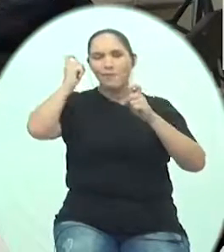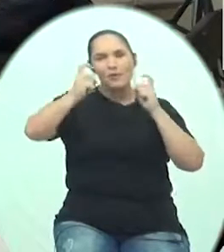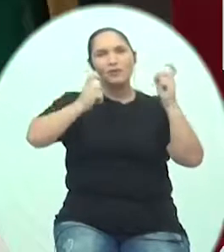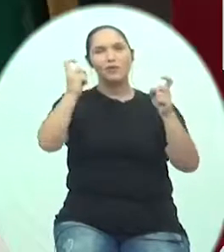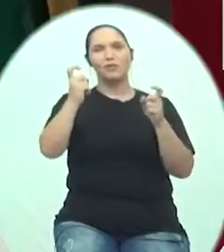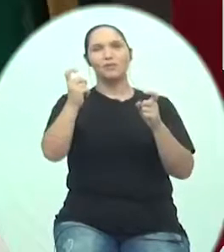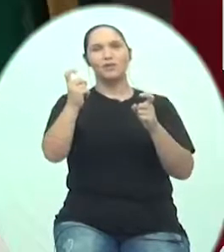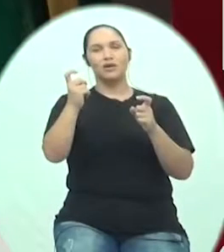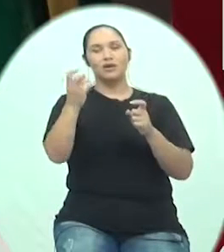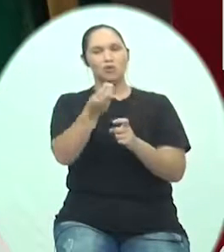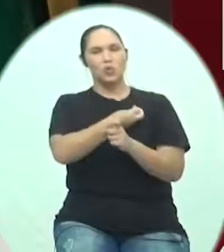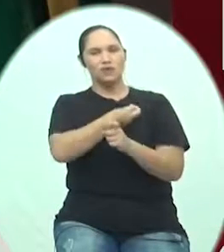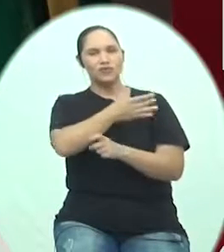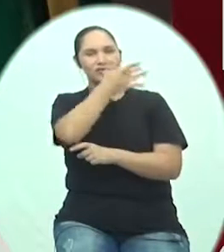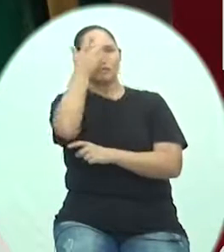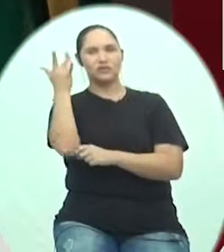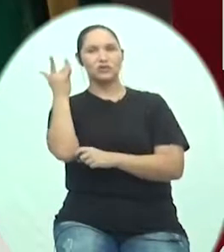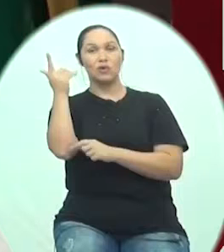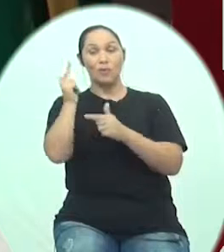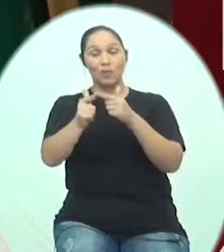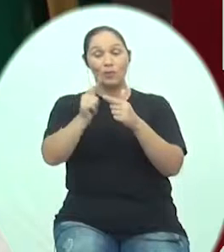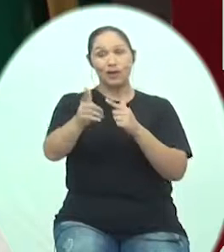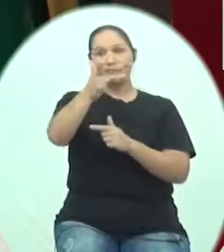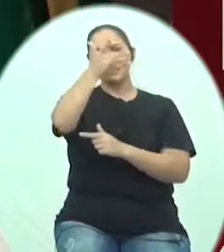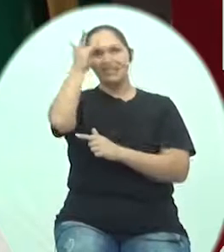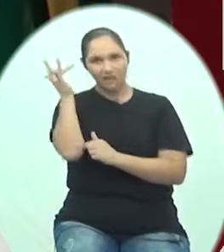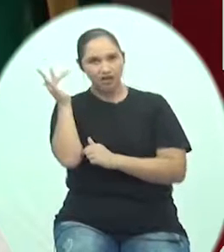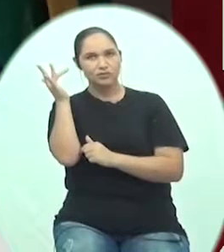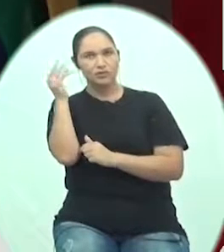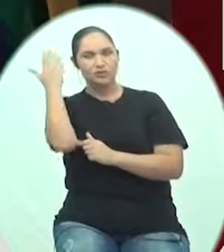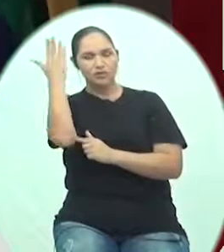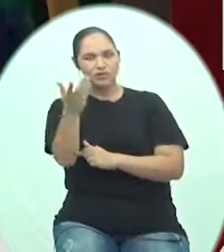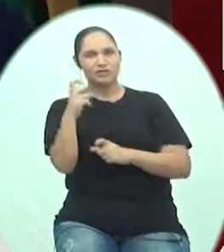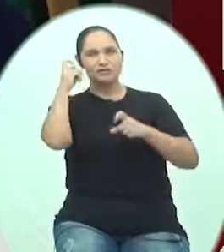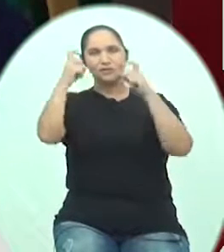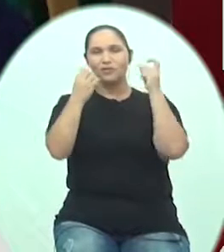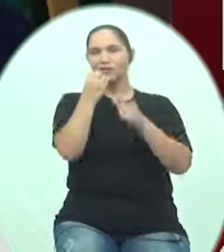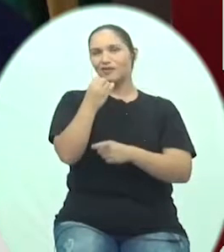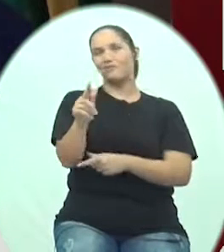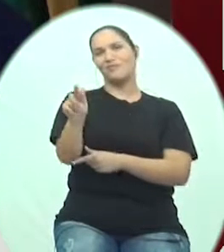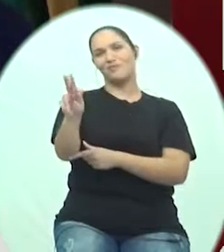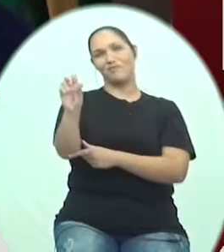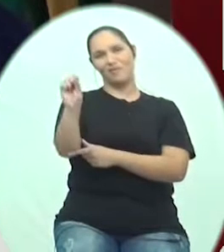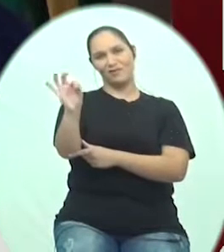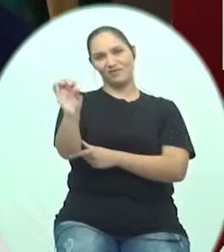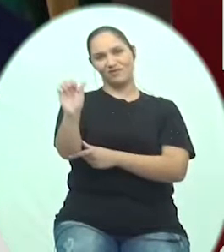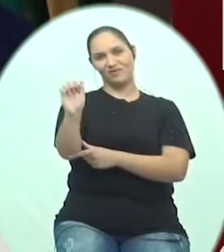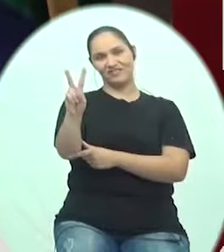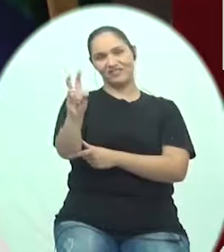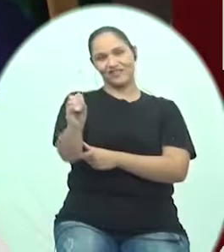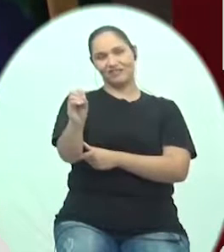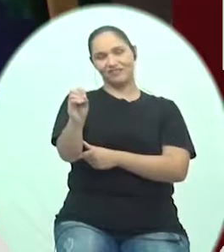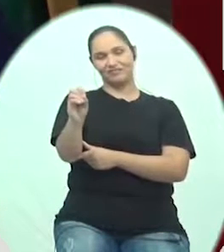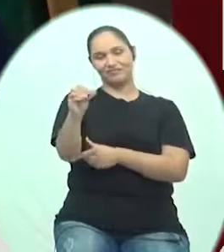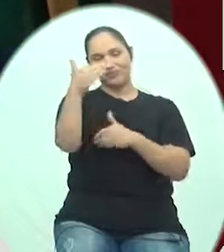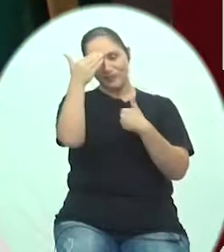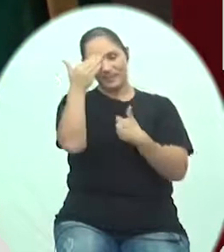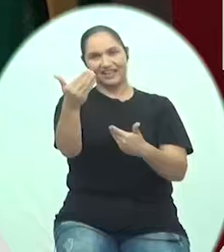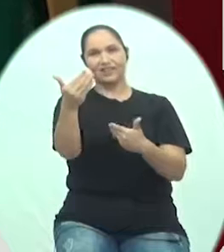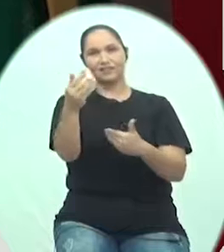pessoas preocupado com as pessoas né e e nos colocamos à